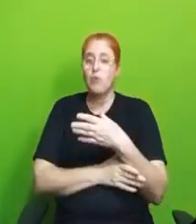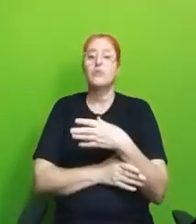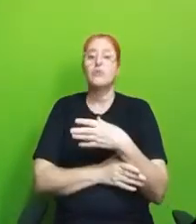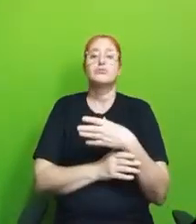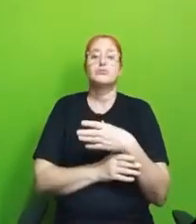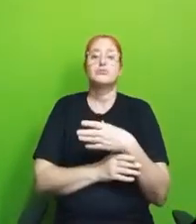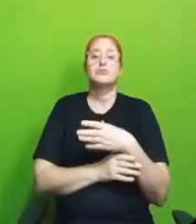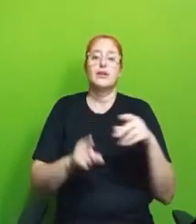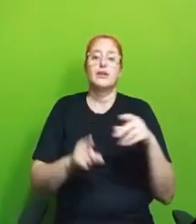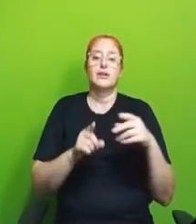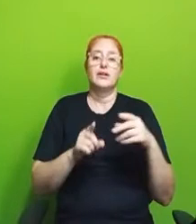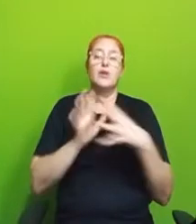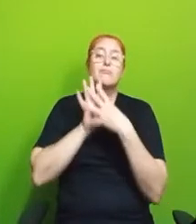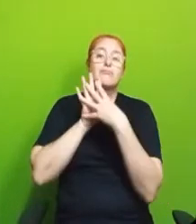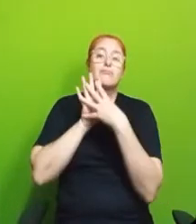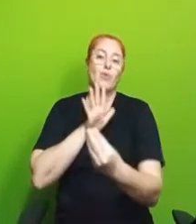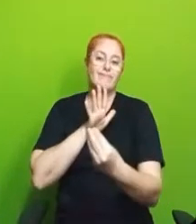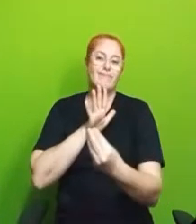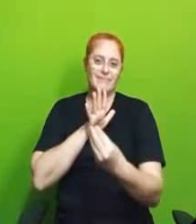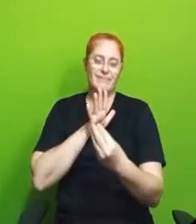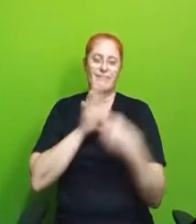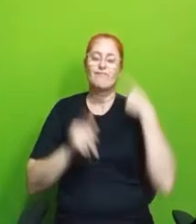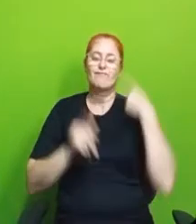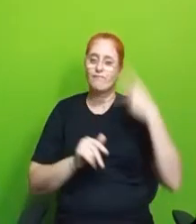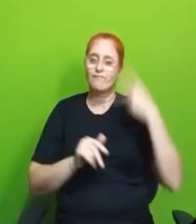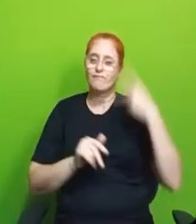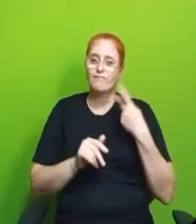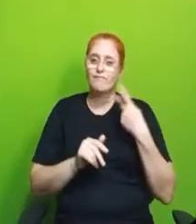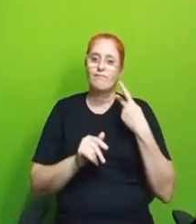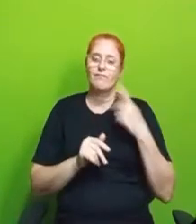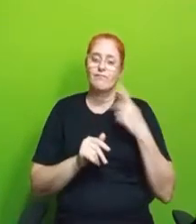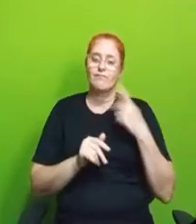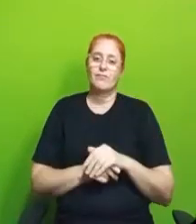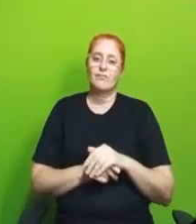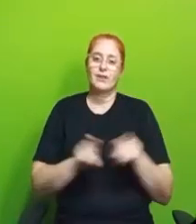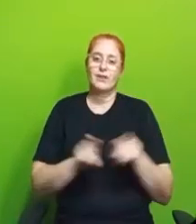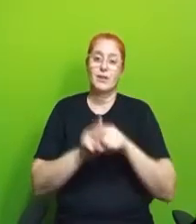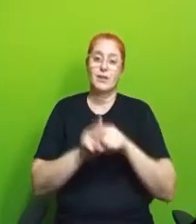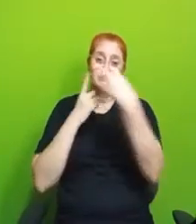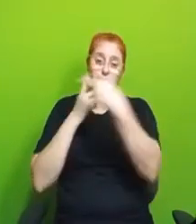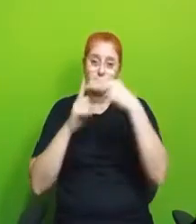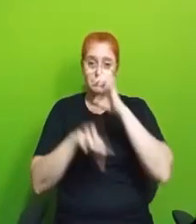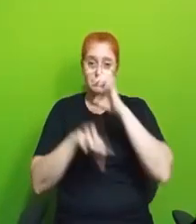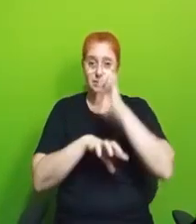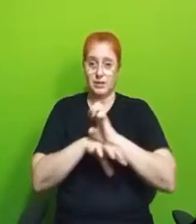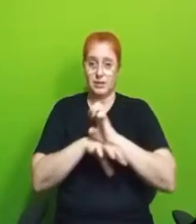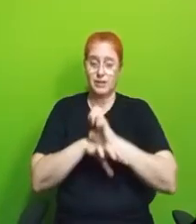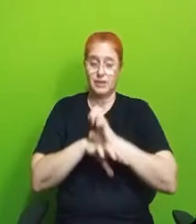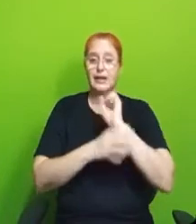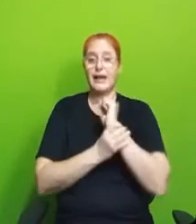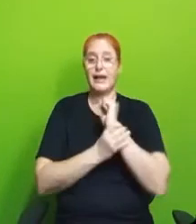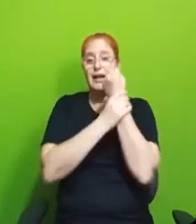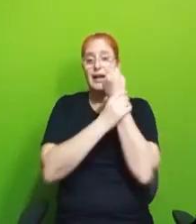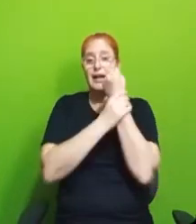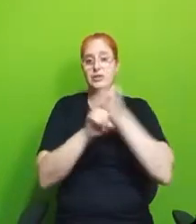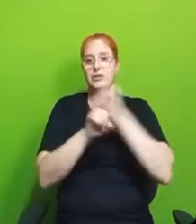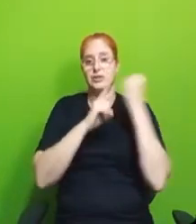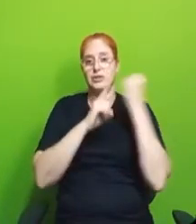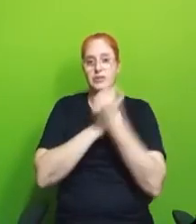modelos, né, de política e uma perspectiva de Estado que possa garantir a socialização de fato desse